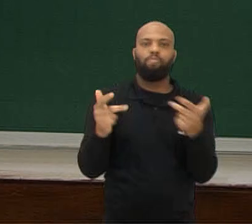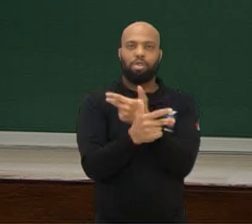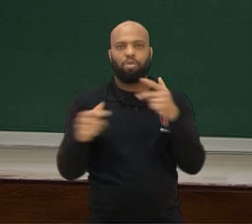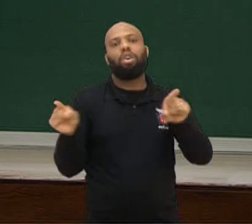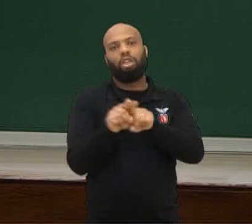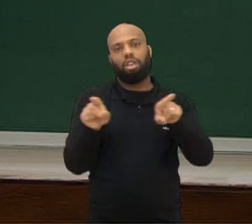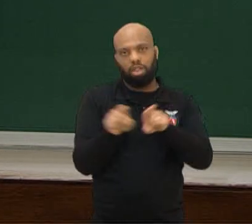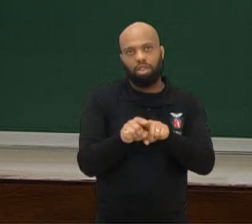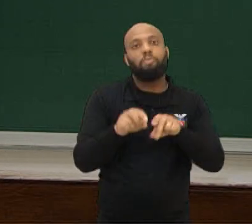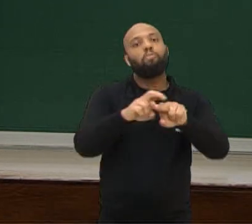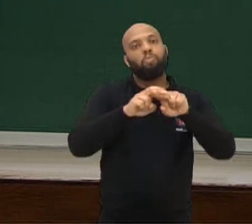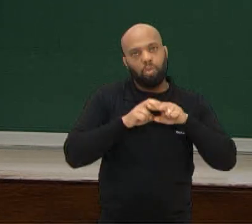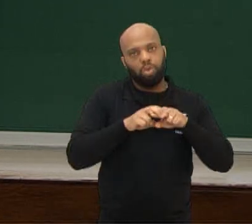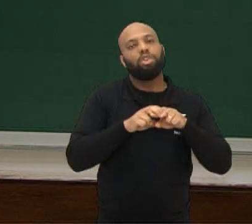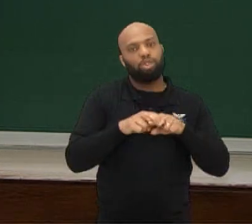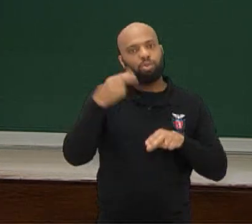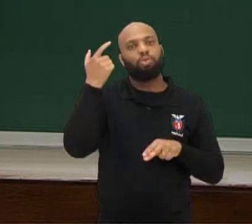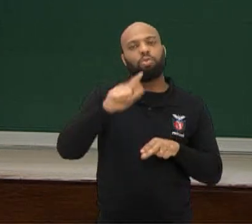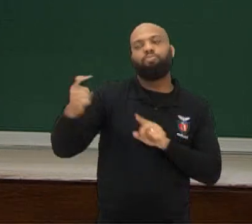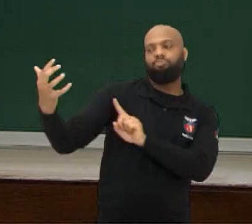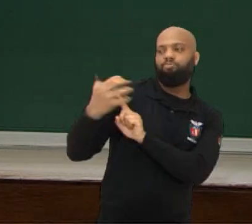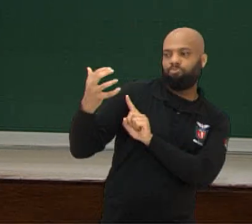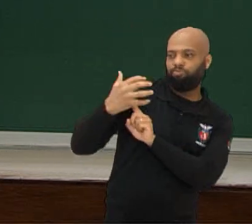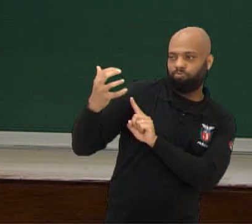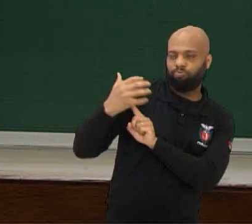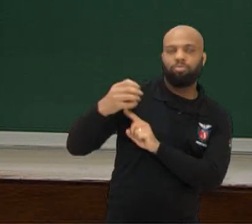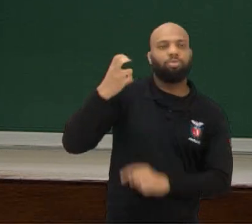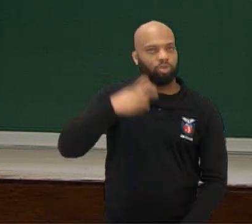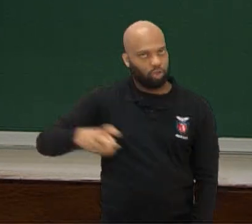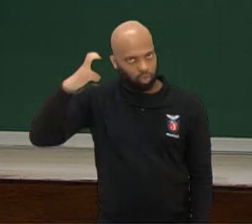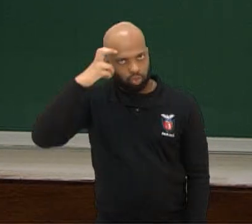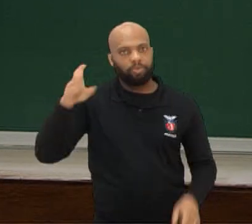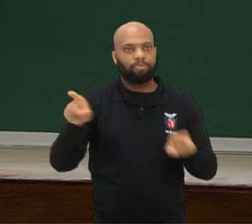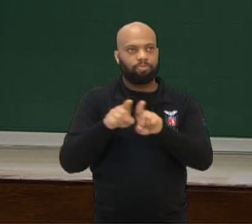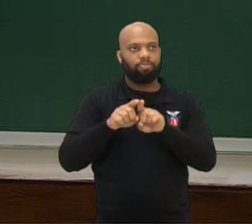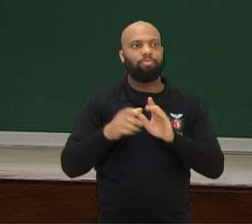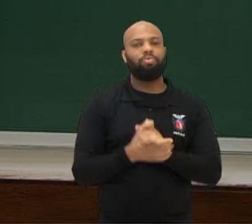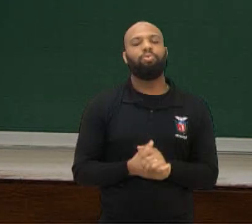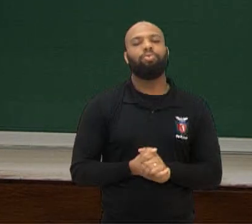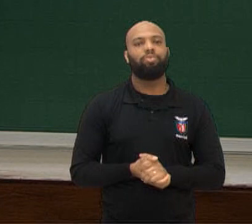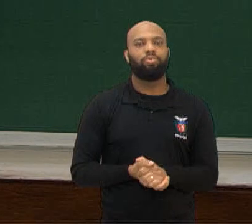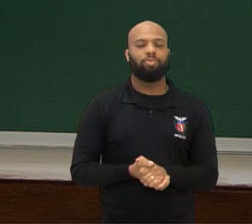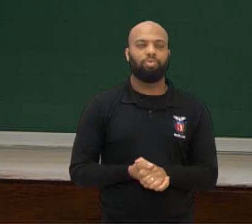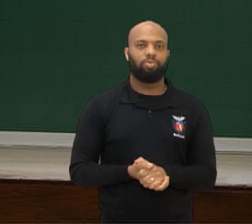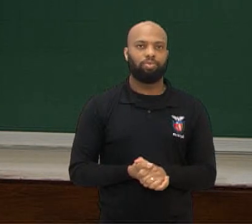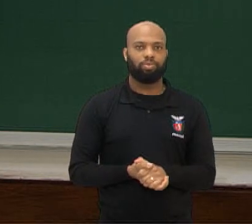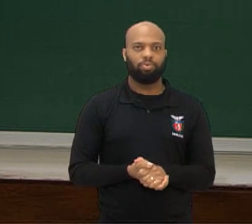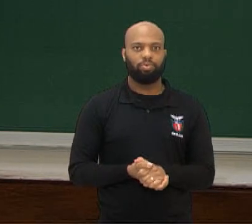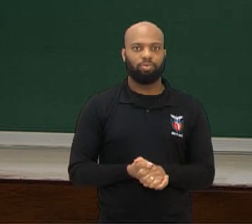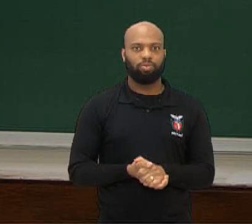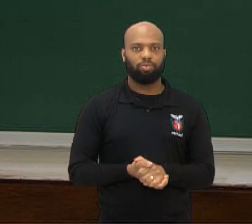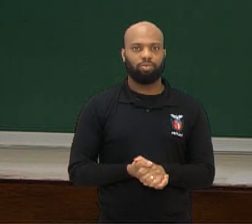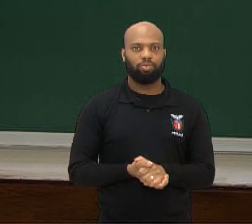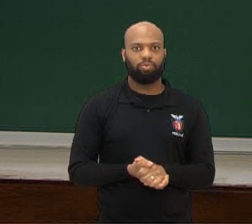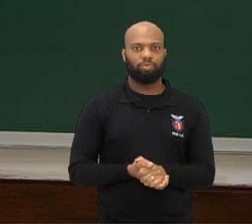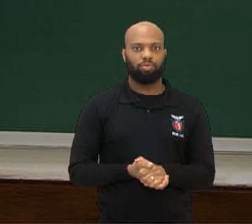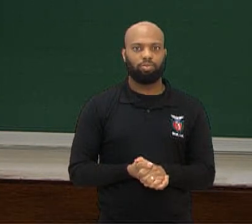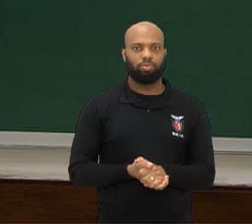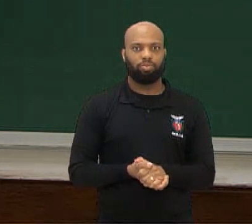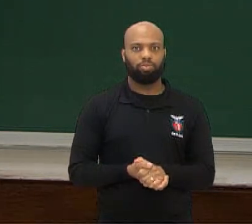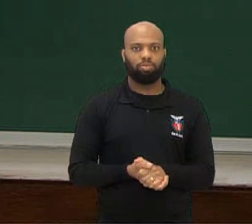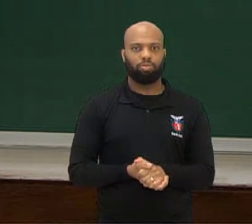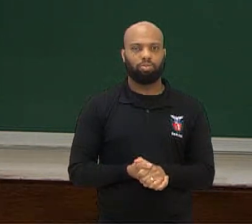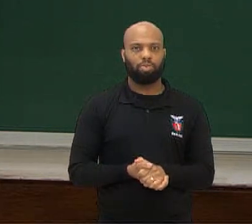com países vizinhos, também recebeu influências culturais desses países, né? Que se refletem, inclusive, ali na questão dos